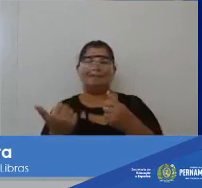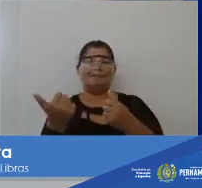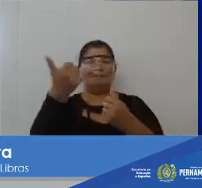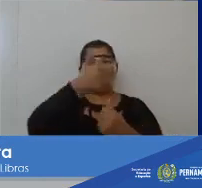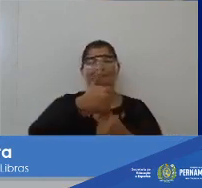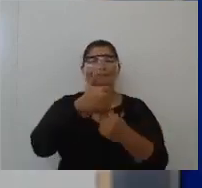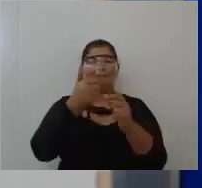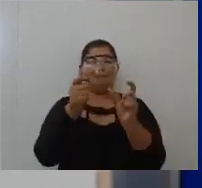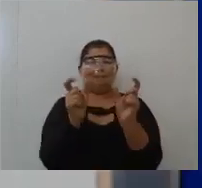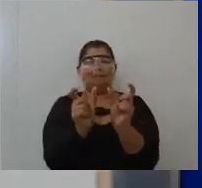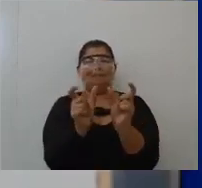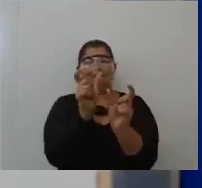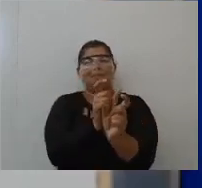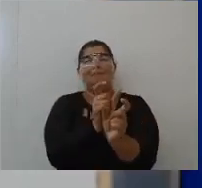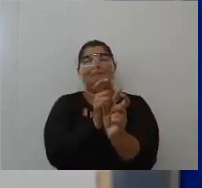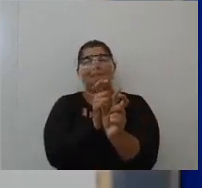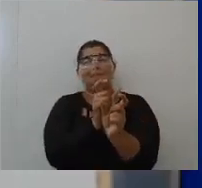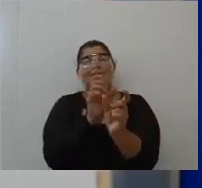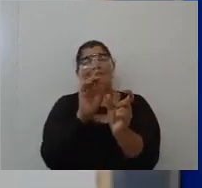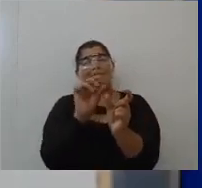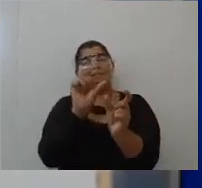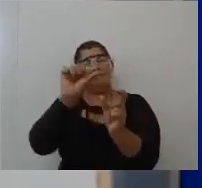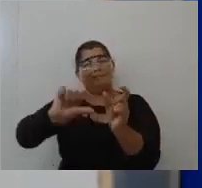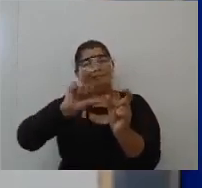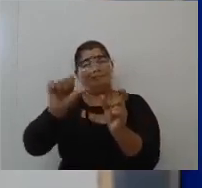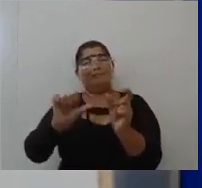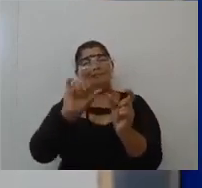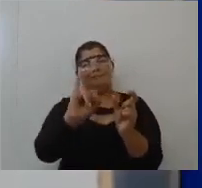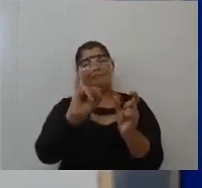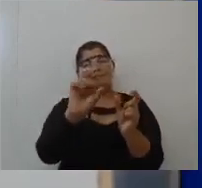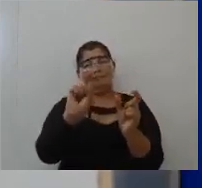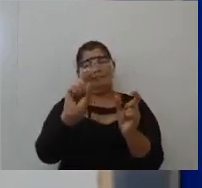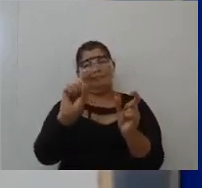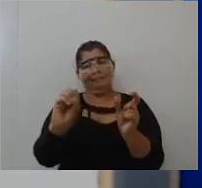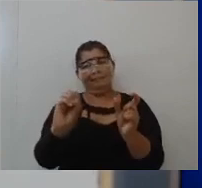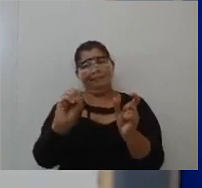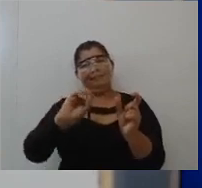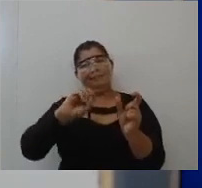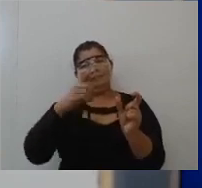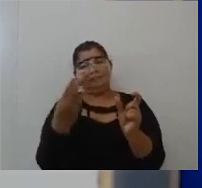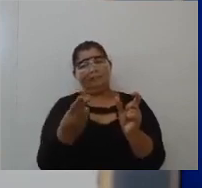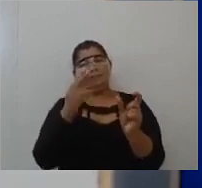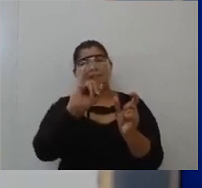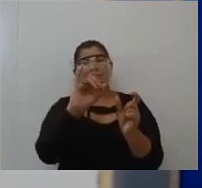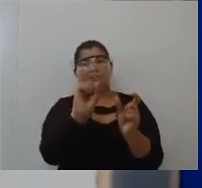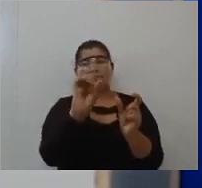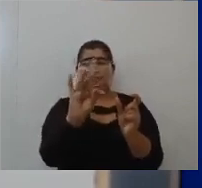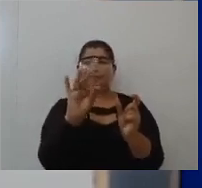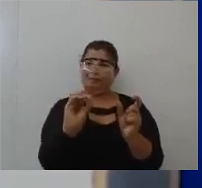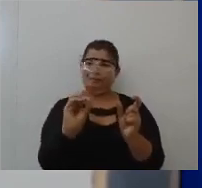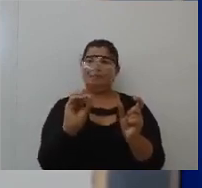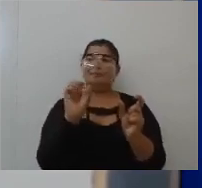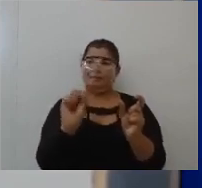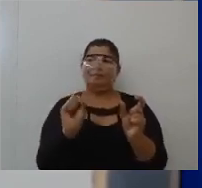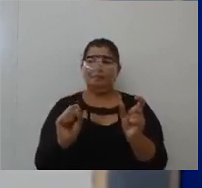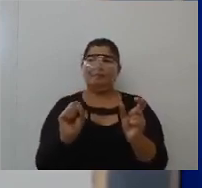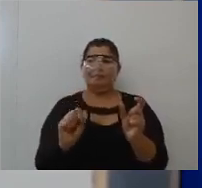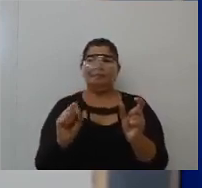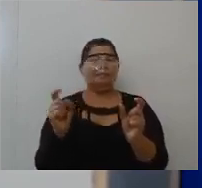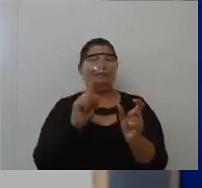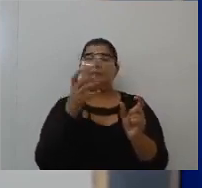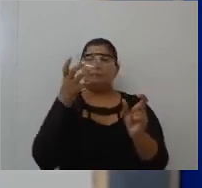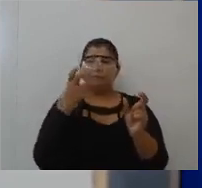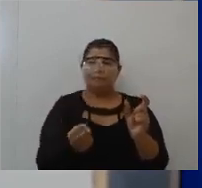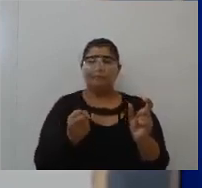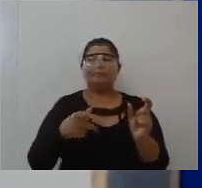que por isso ou por isto. Olha só. Não aceito